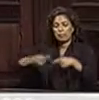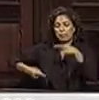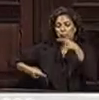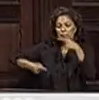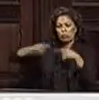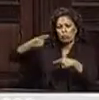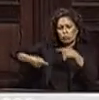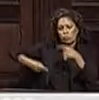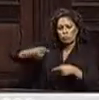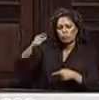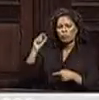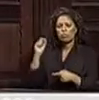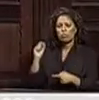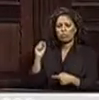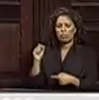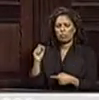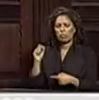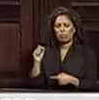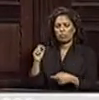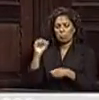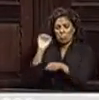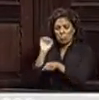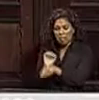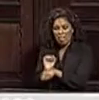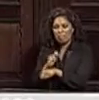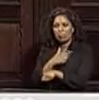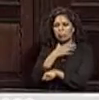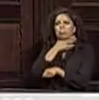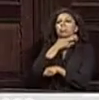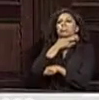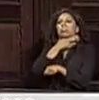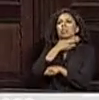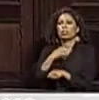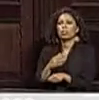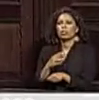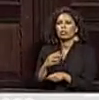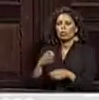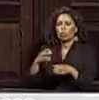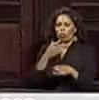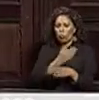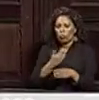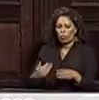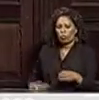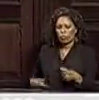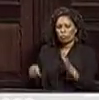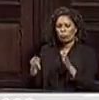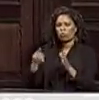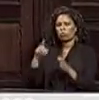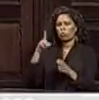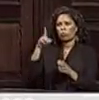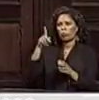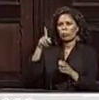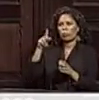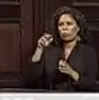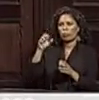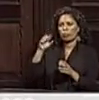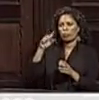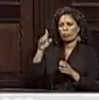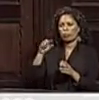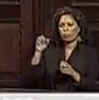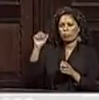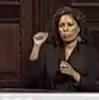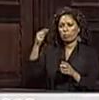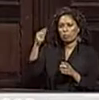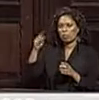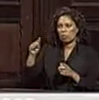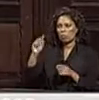O desgoverno Pezão tem sido incapaz de dar resposta a essas duas tendências que